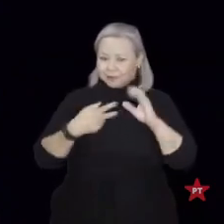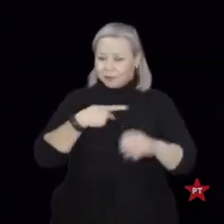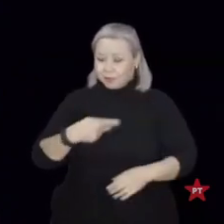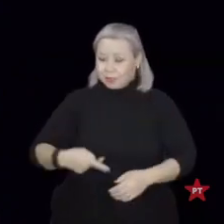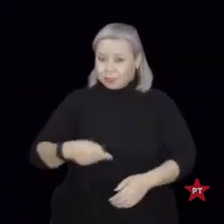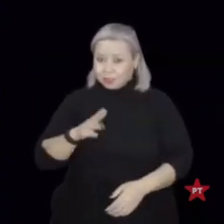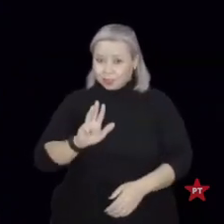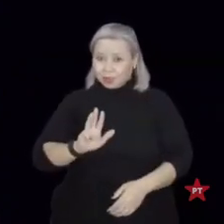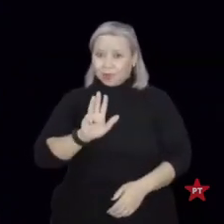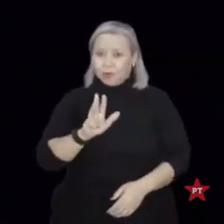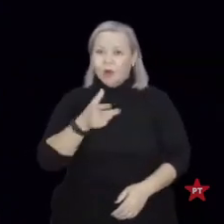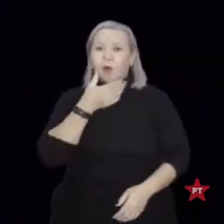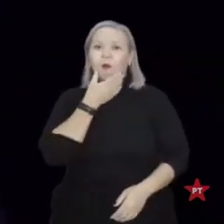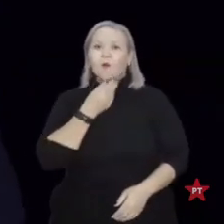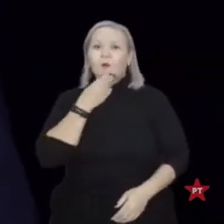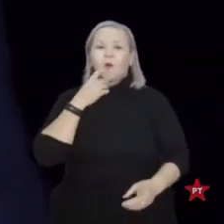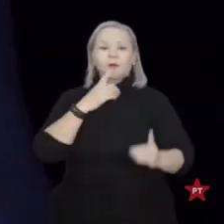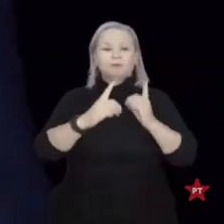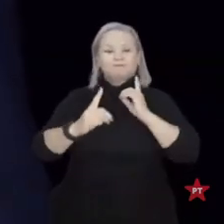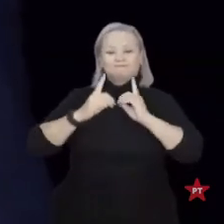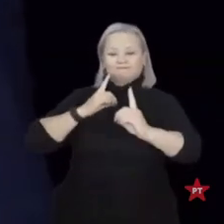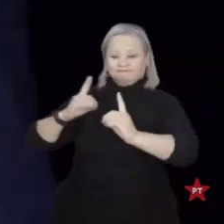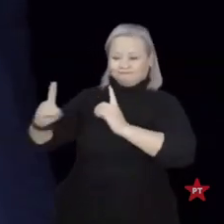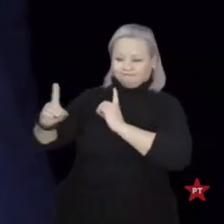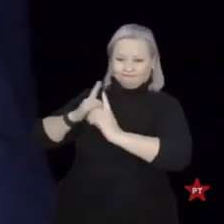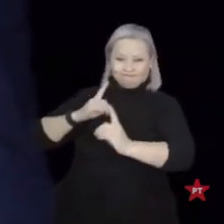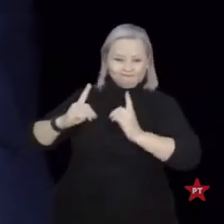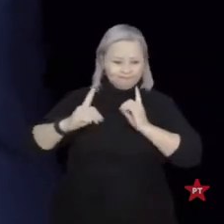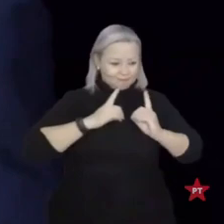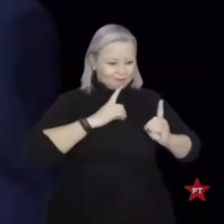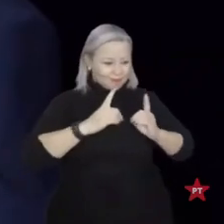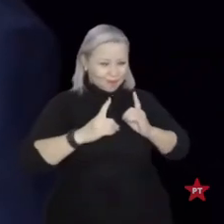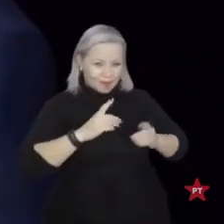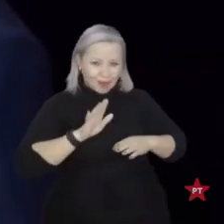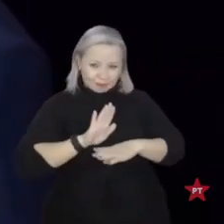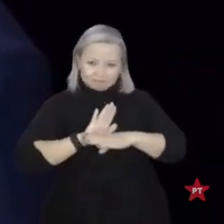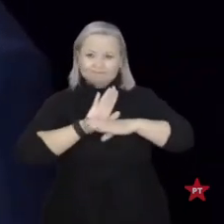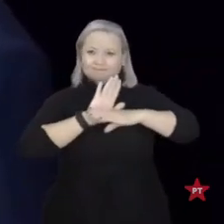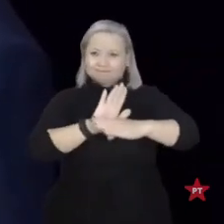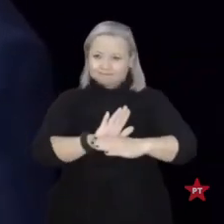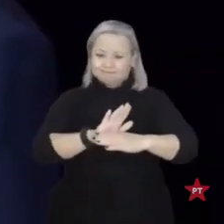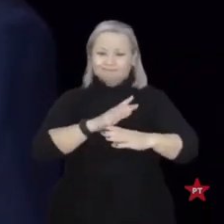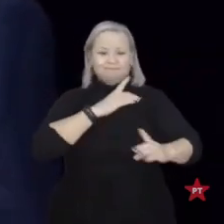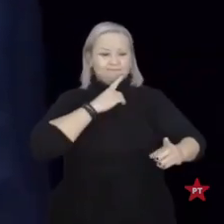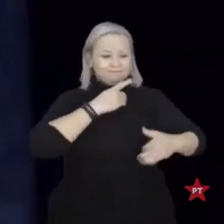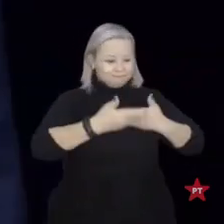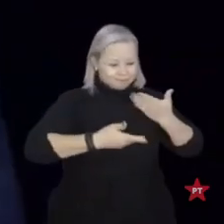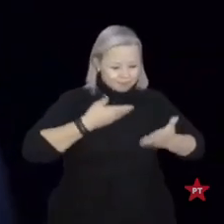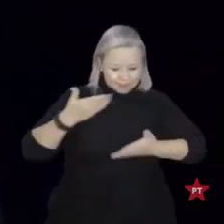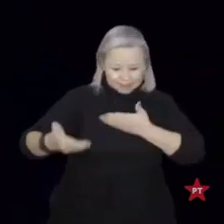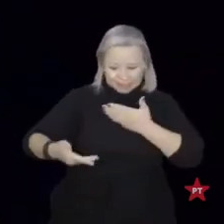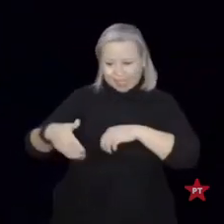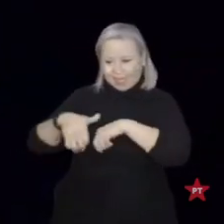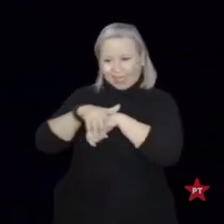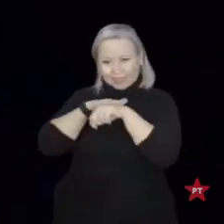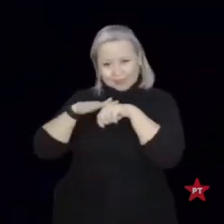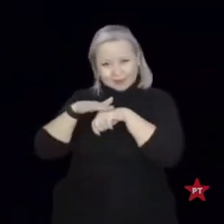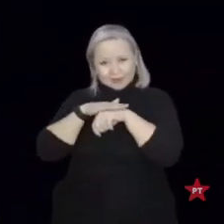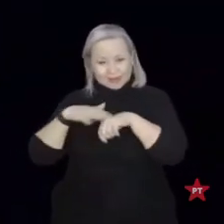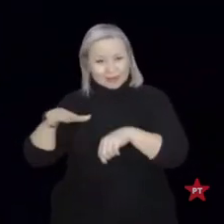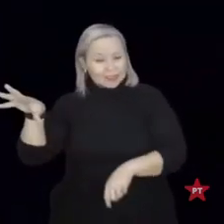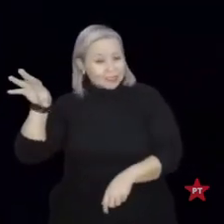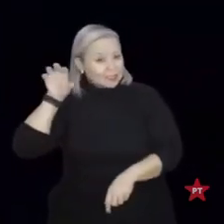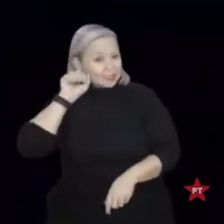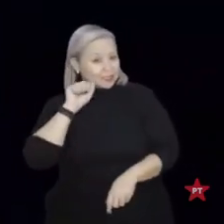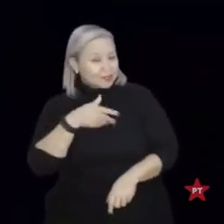do Diálogo né de estender a mão de dialogar de conversar de ouvir para fazer